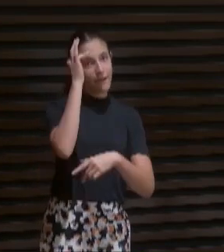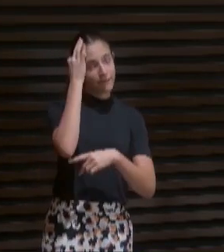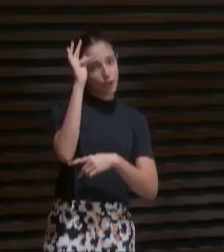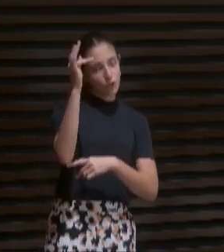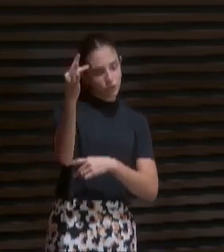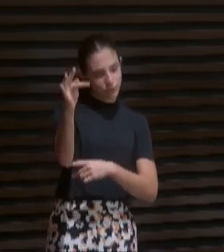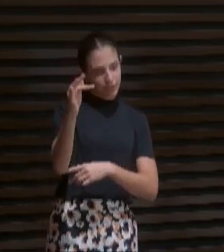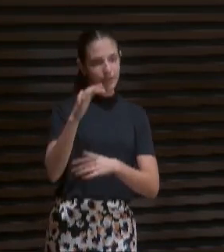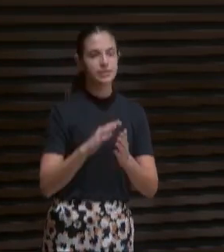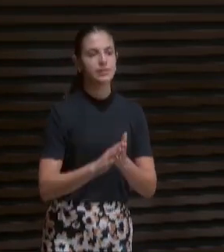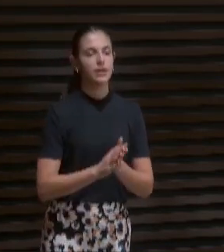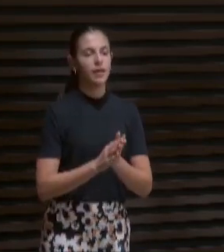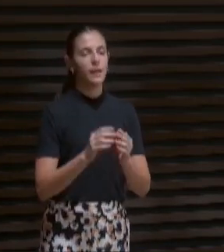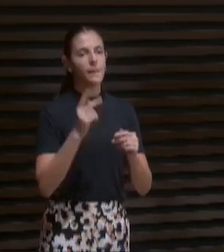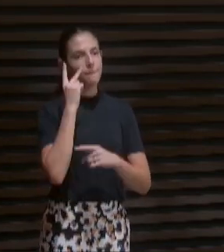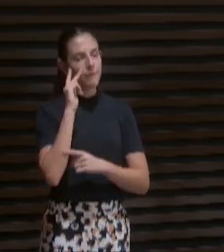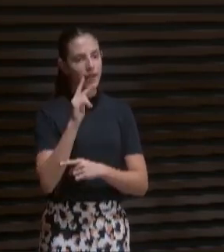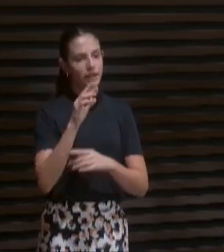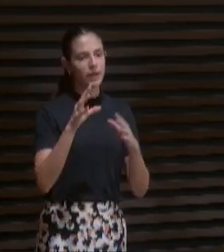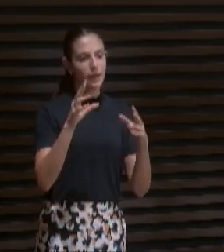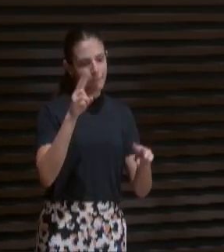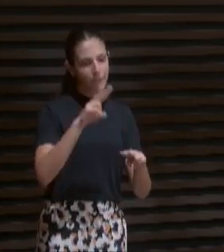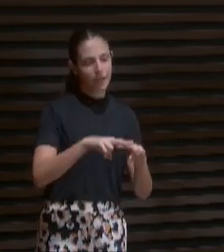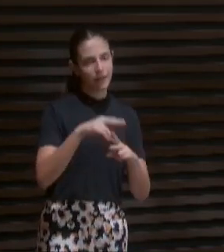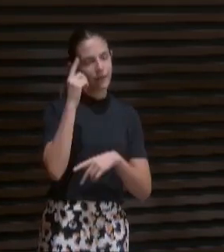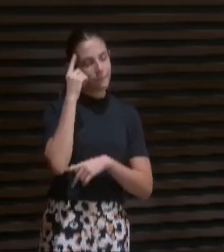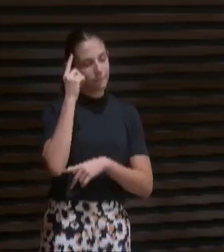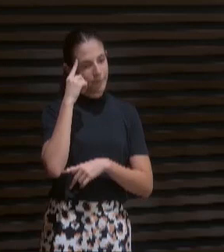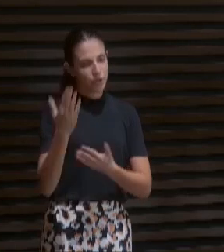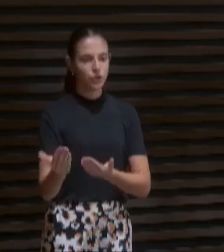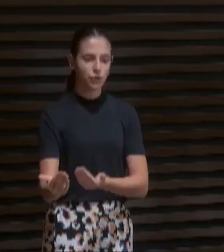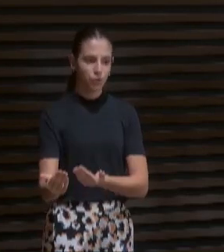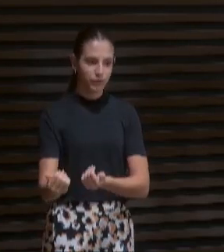dos jovens. O Antônio Gramsci foi